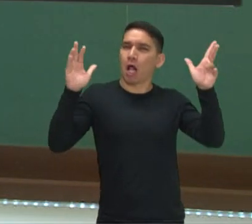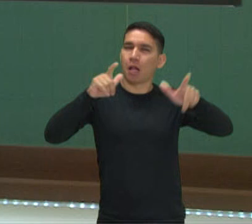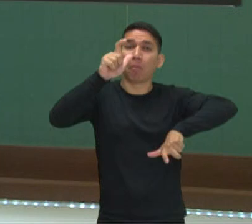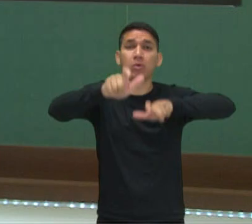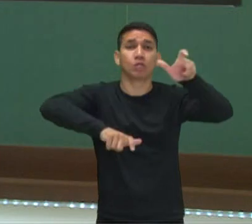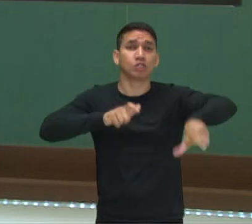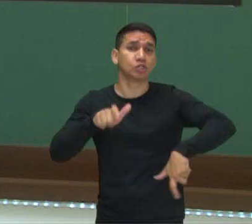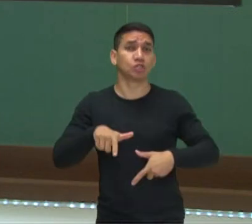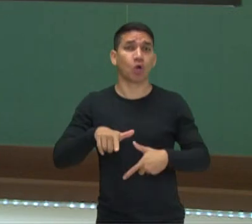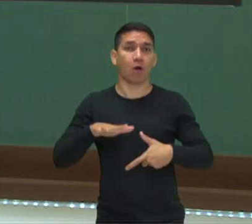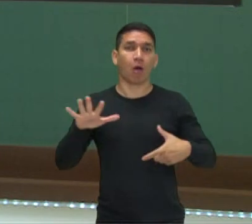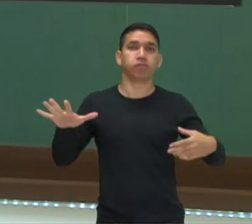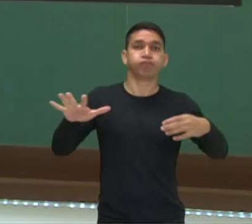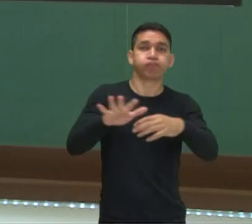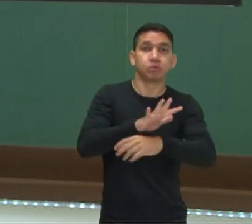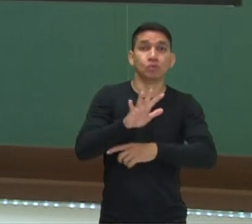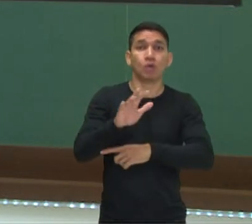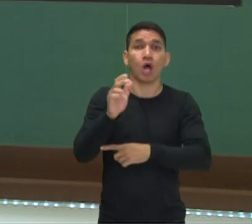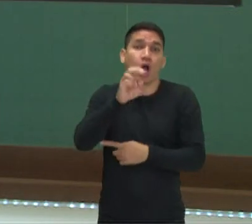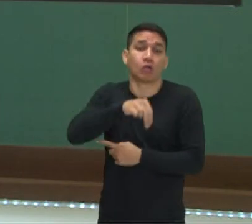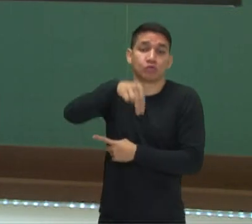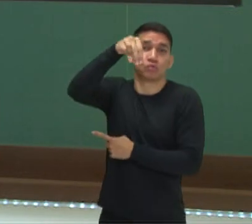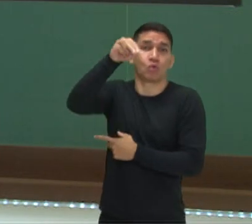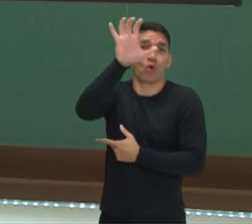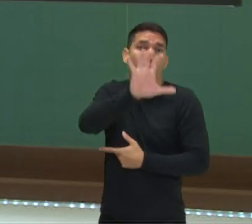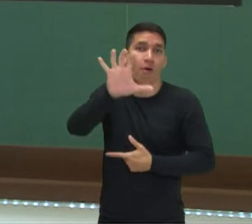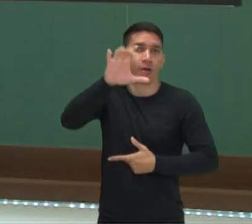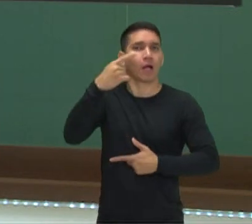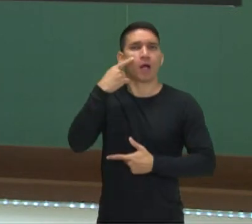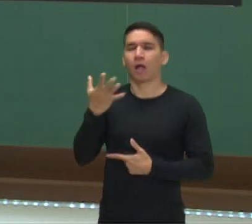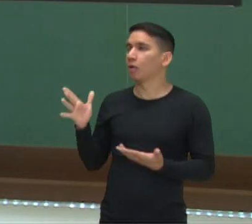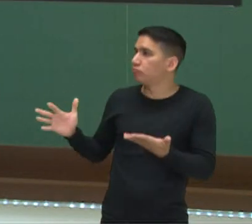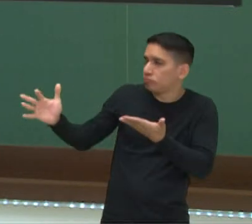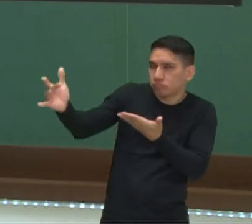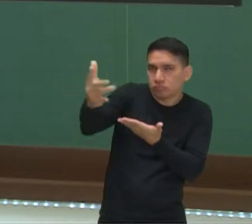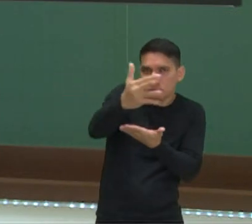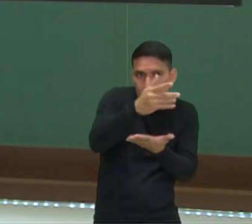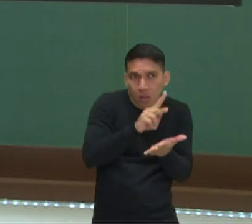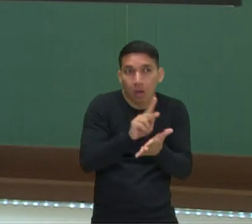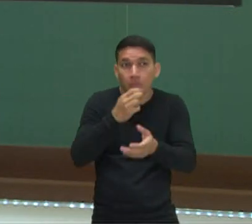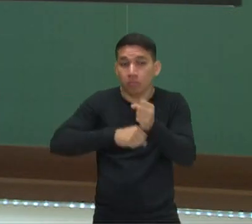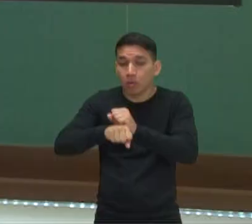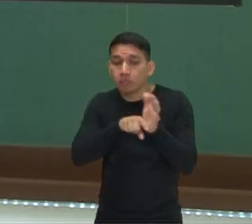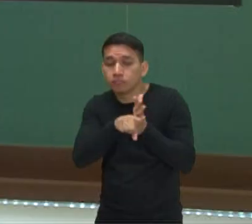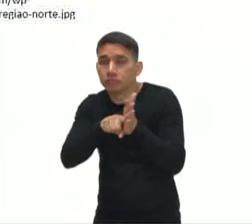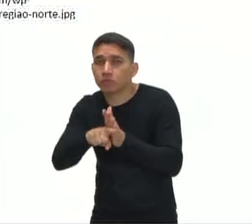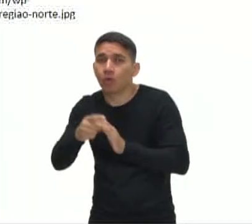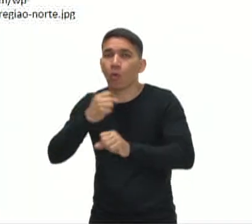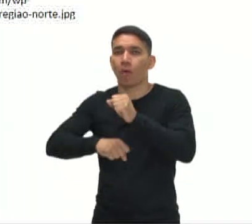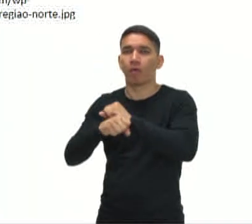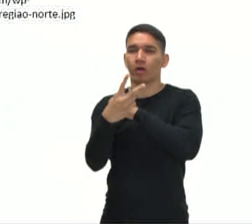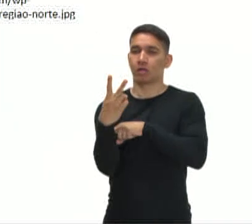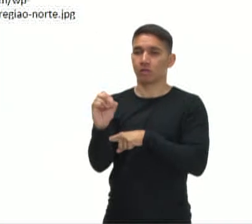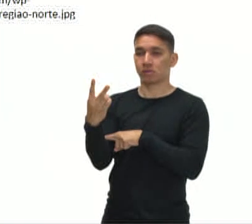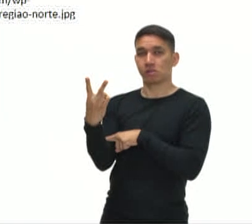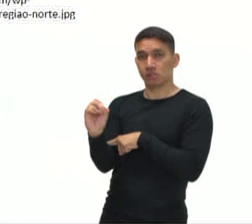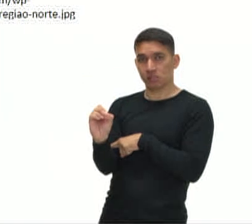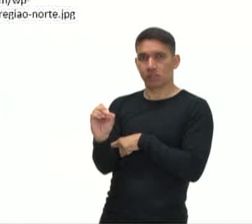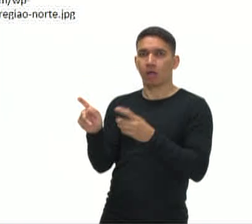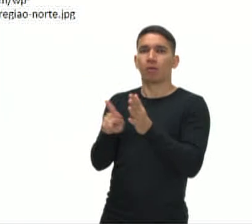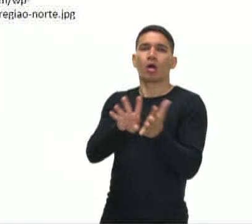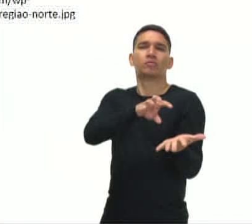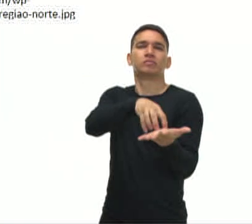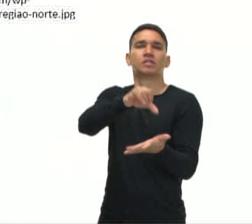população ocupando a região norte. De acordo com os dados ali do censo de 2020, realizado pelo